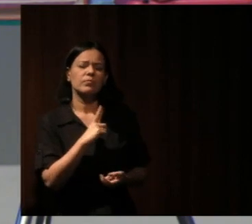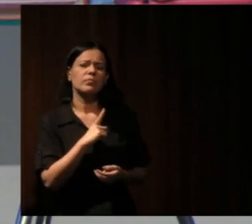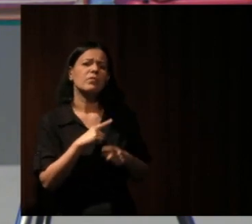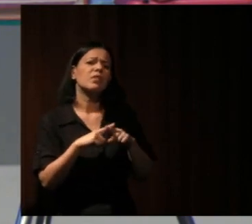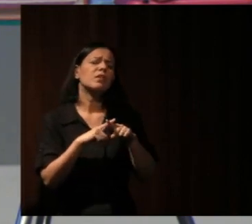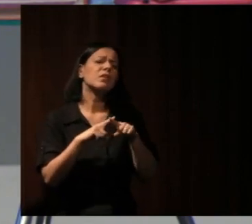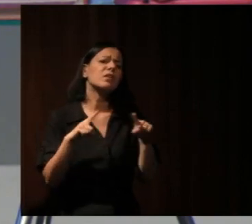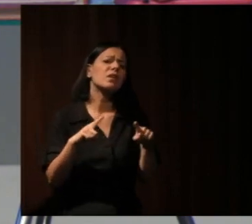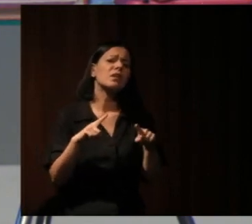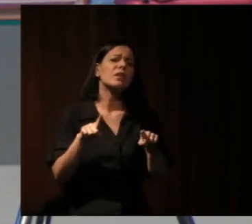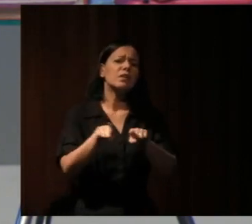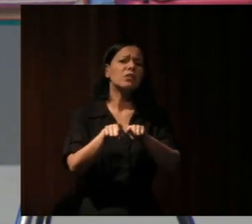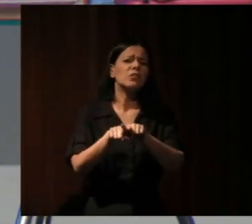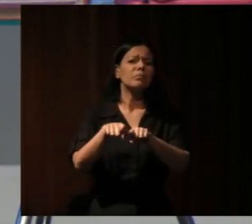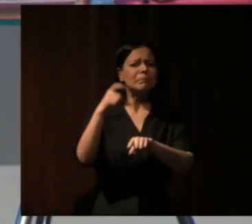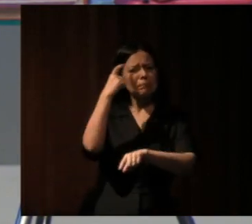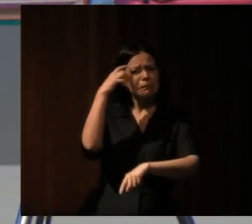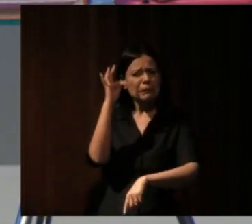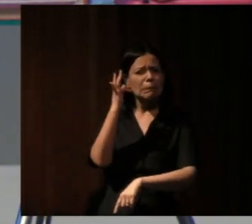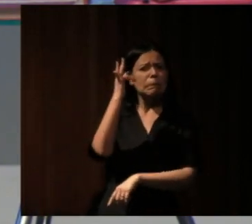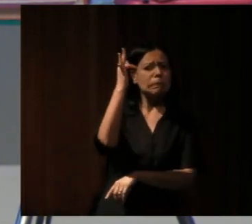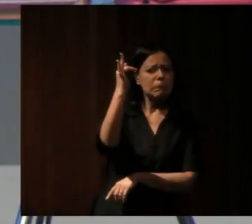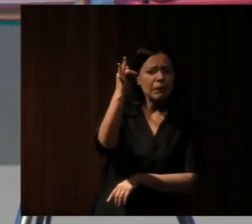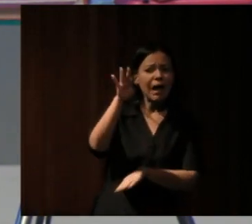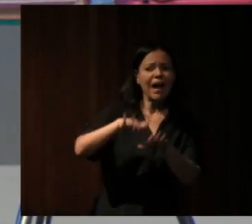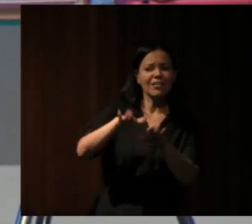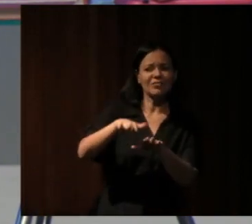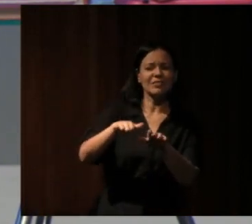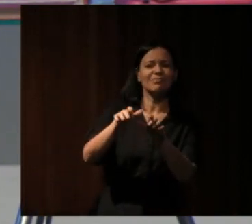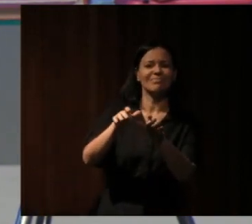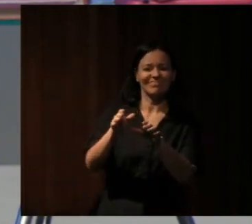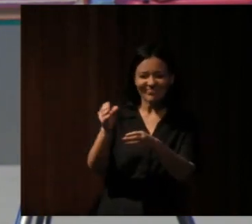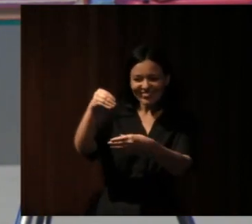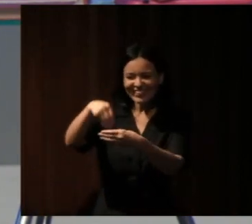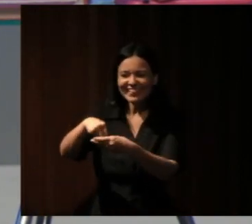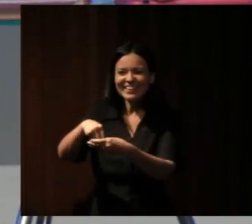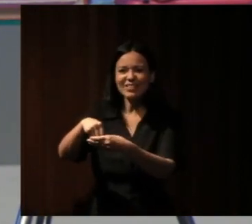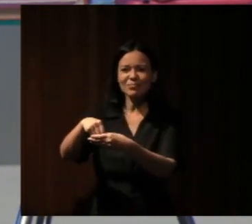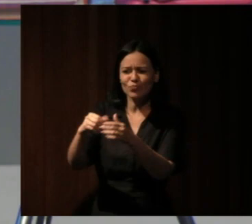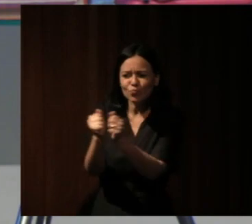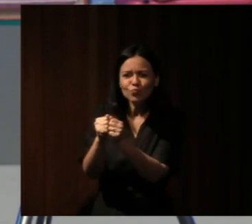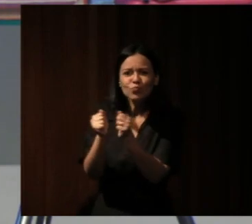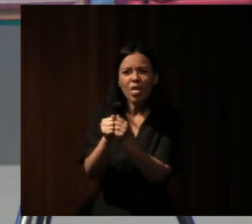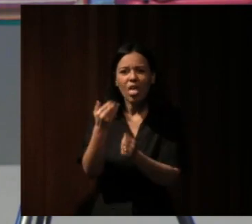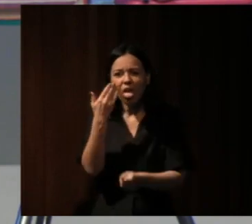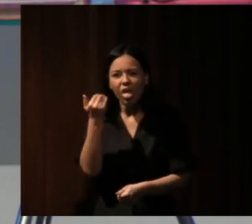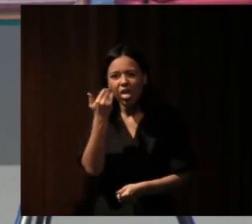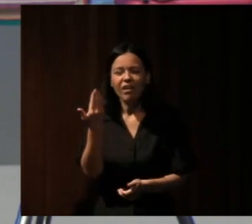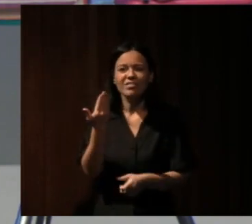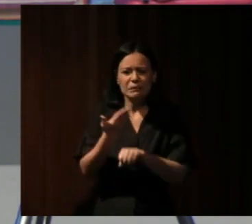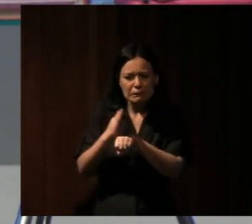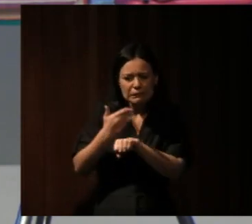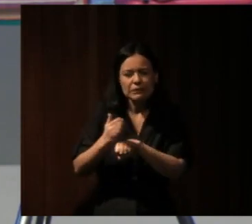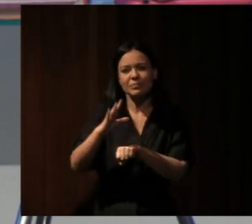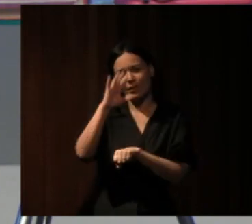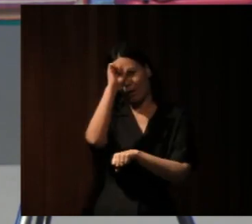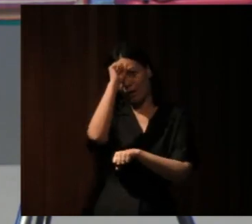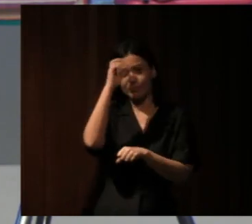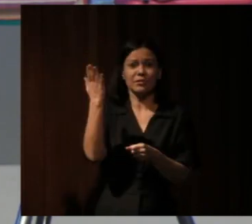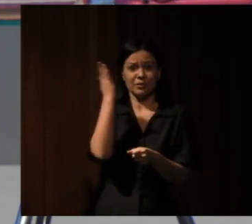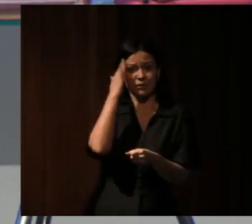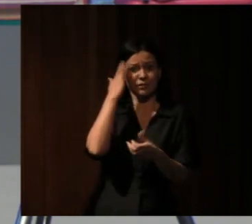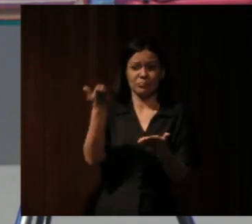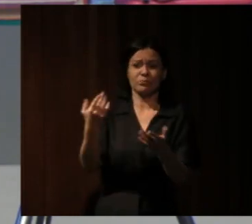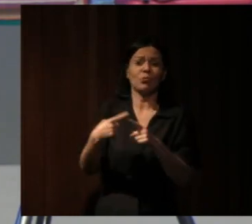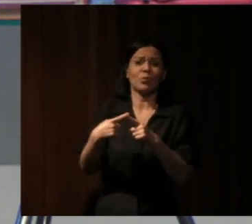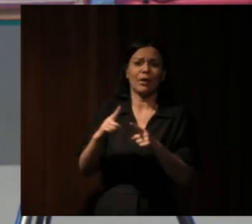audiên porque o futuro agressor tá ali na plateia né Então tá aprendendo como que é o treinamento de segurança e